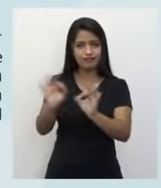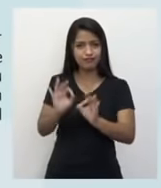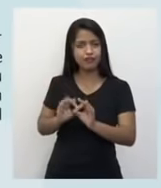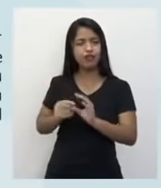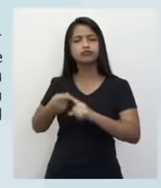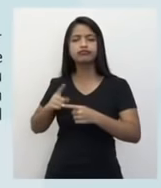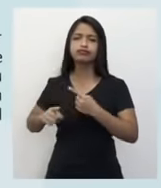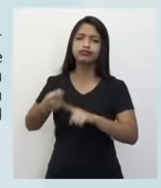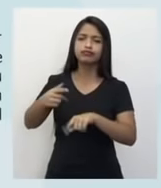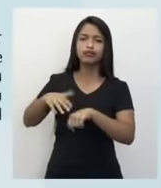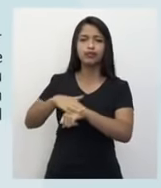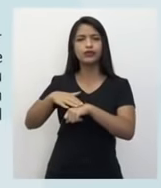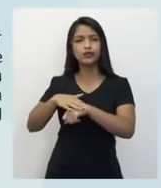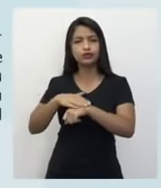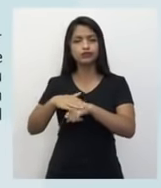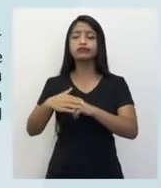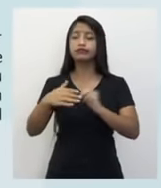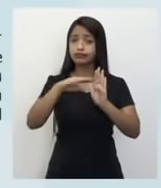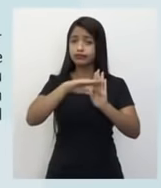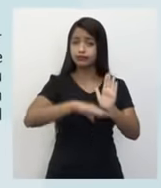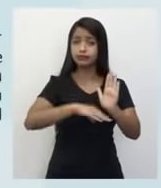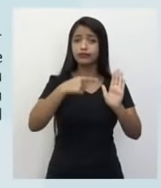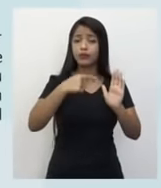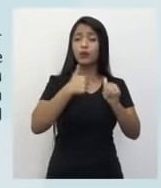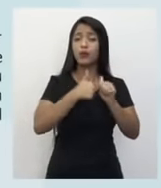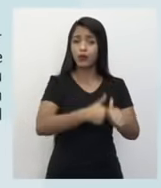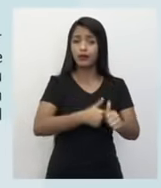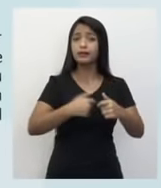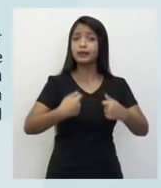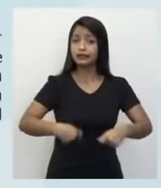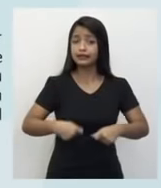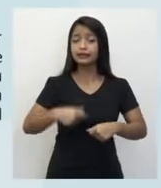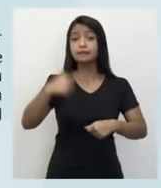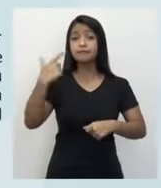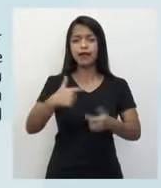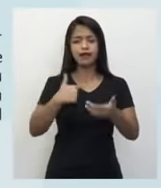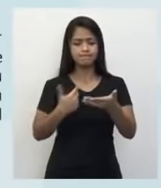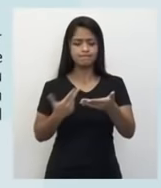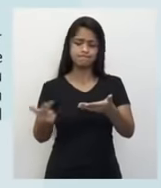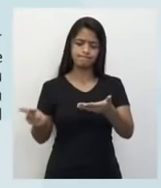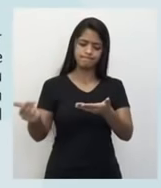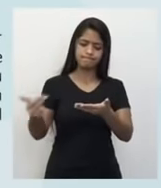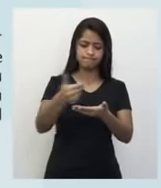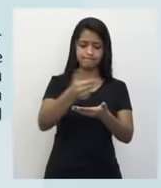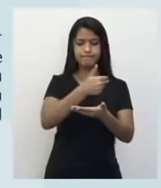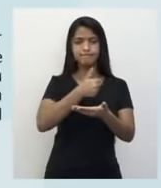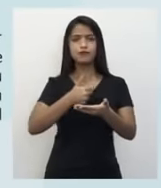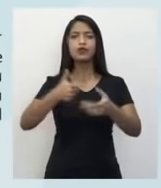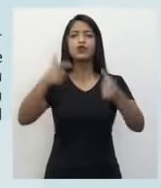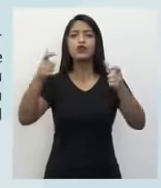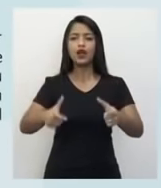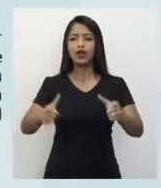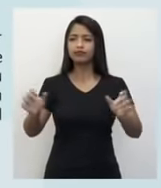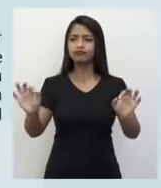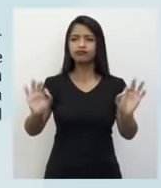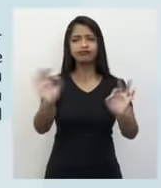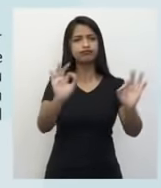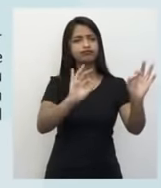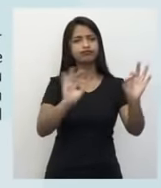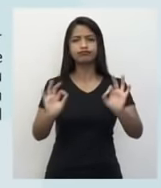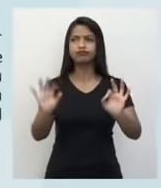acompanhar a montagem e a programação, desenhar e, com muita técnica e criatividade, projetar o ambiente cenográfico que irá envolver